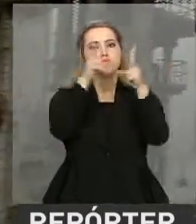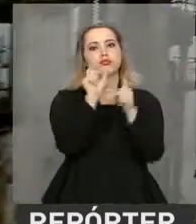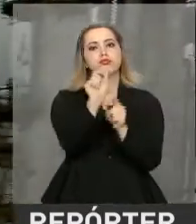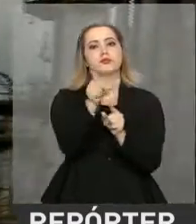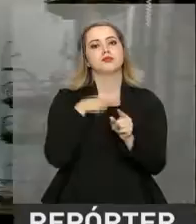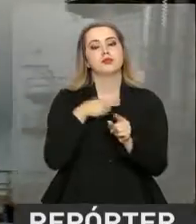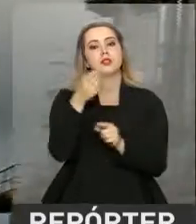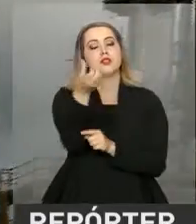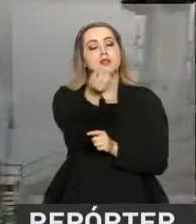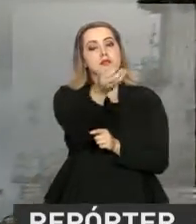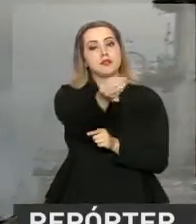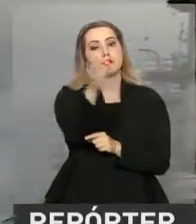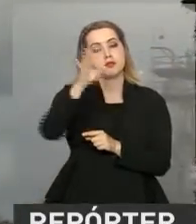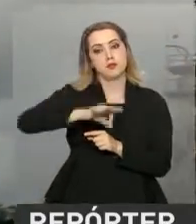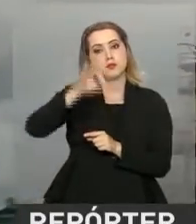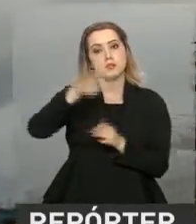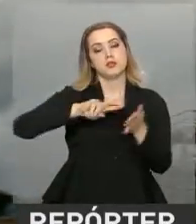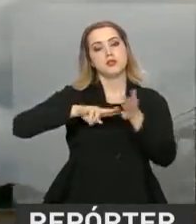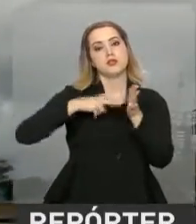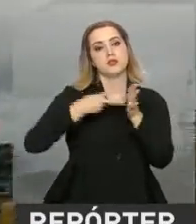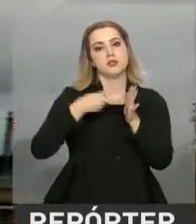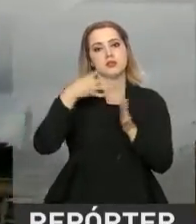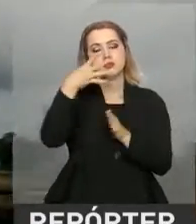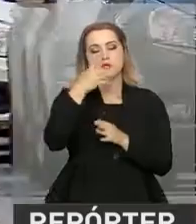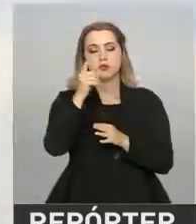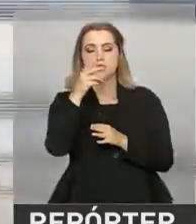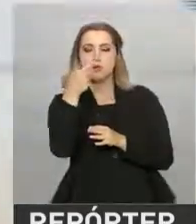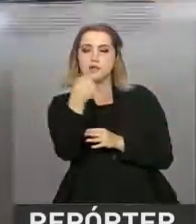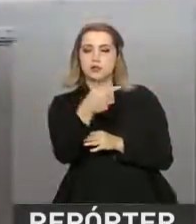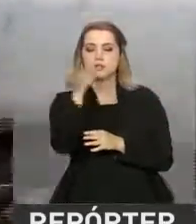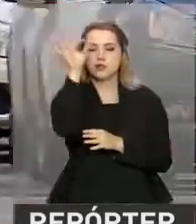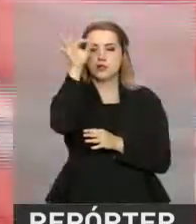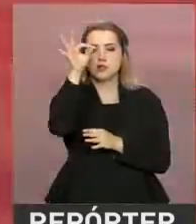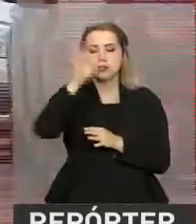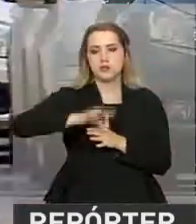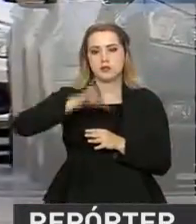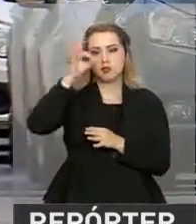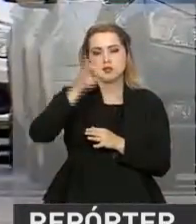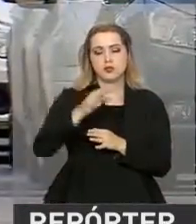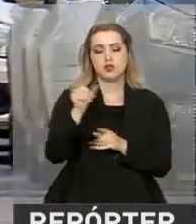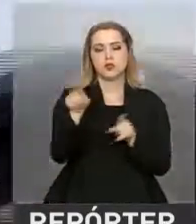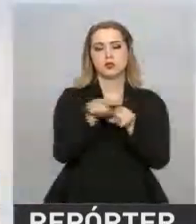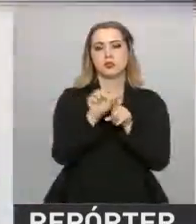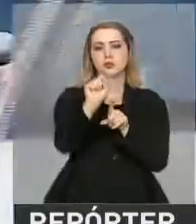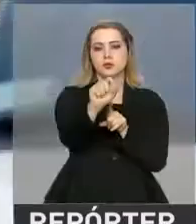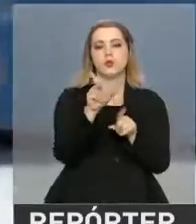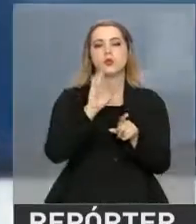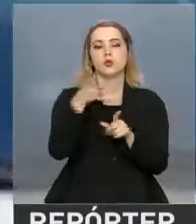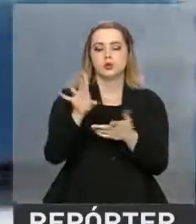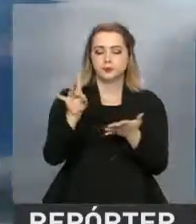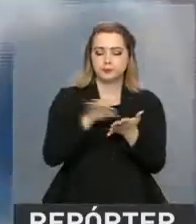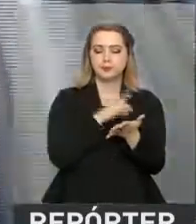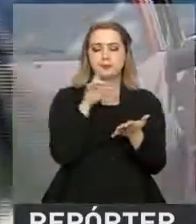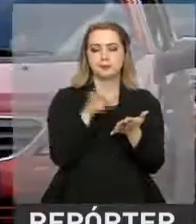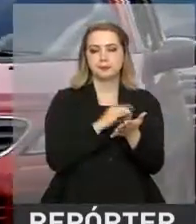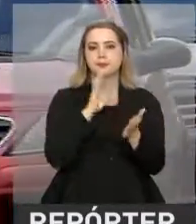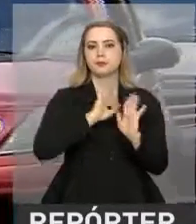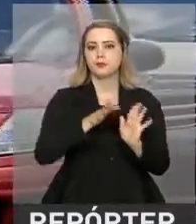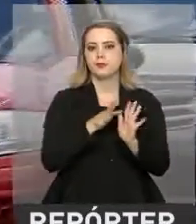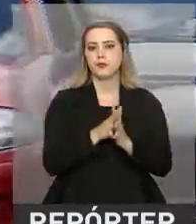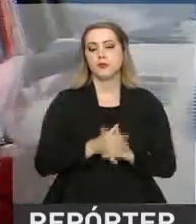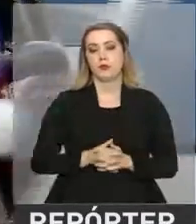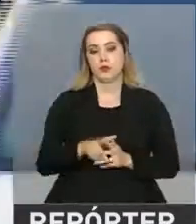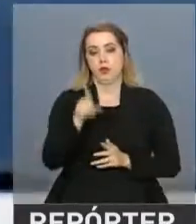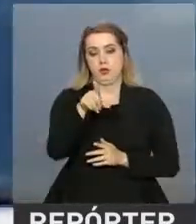que representam 47 6 por cento das emissões de gases de efeito estufa já confirmaram a ratificação